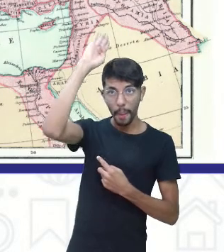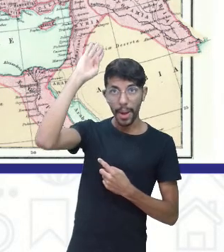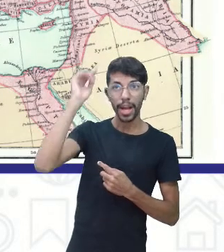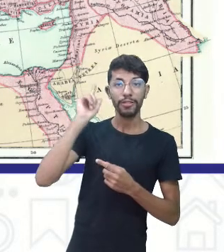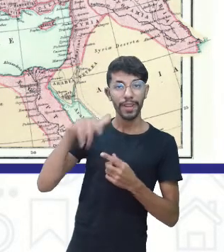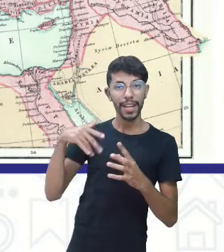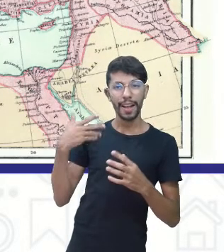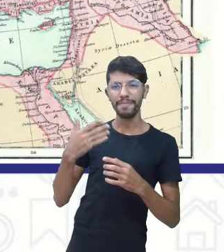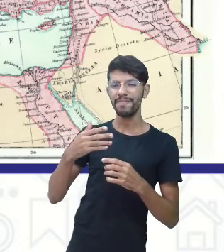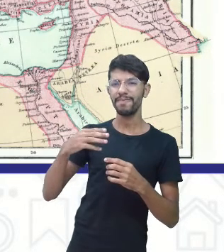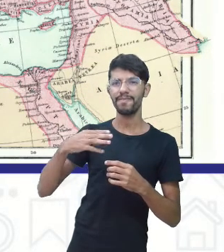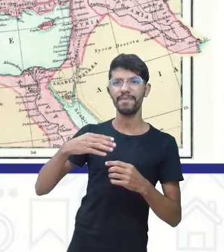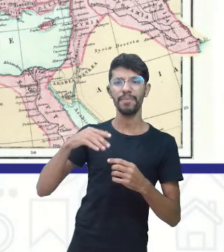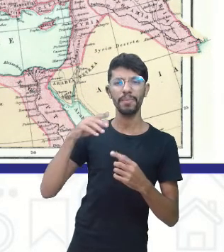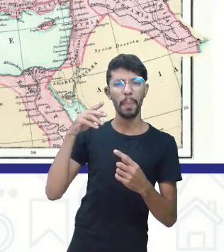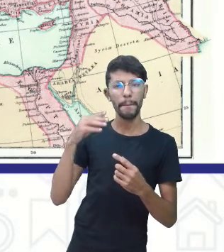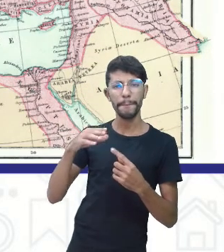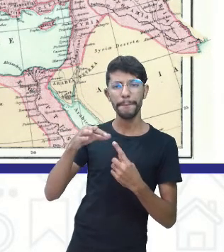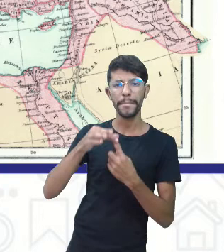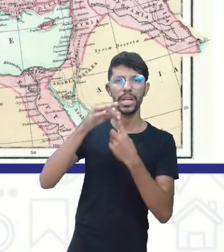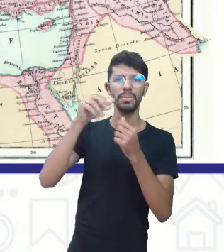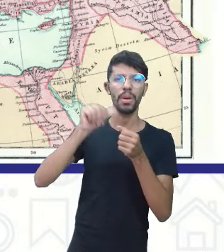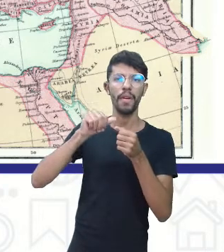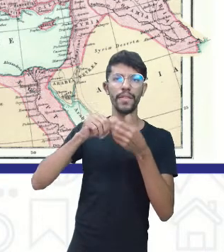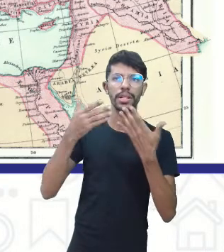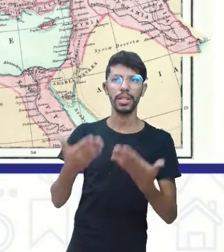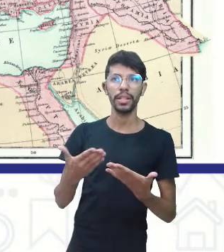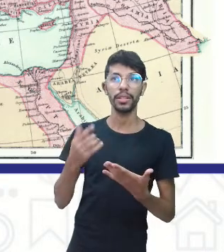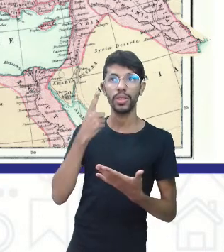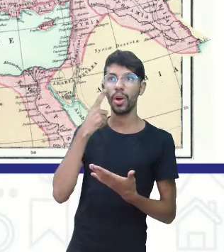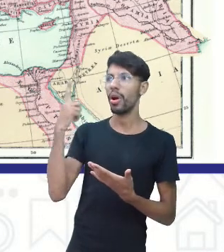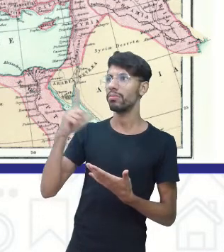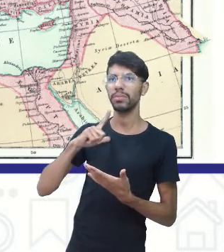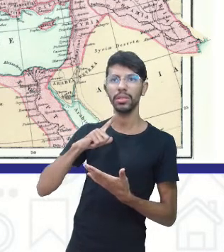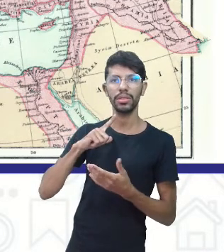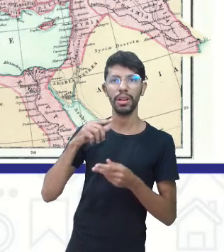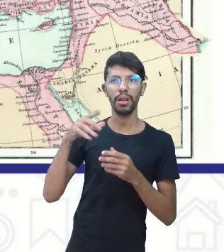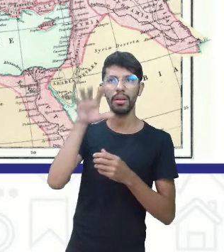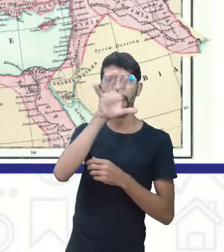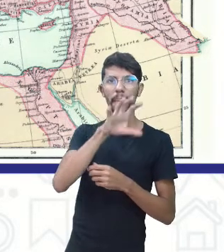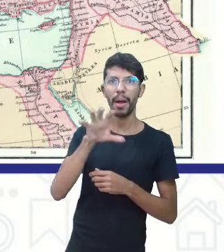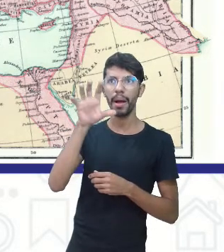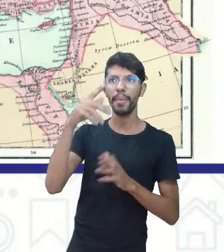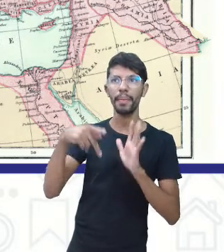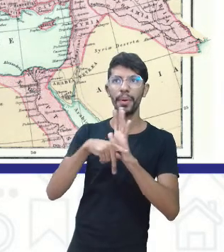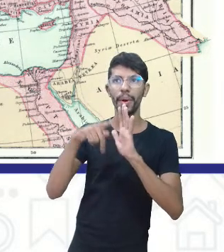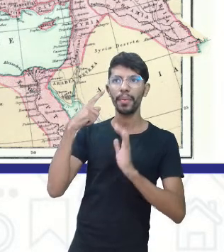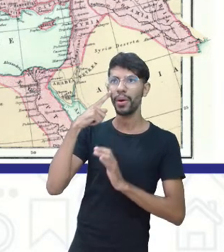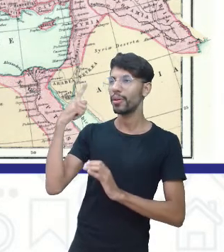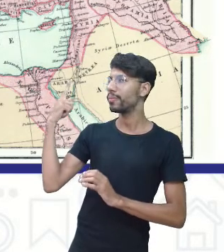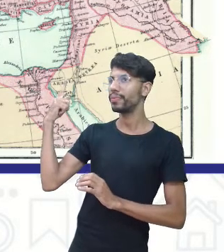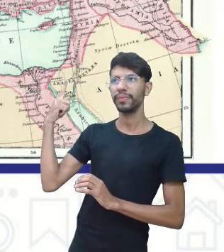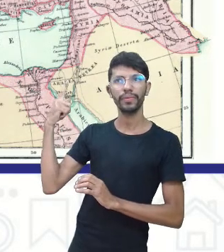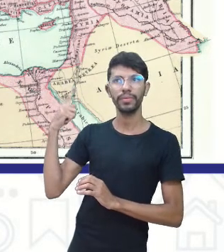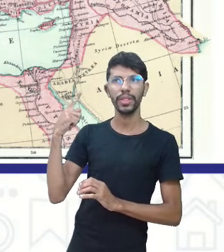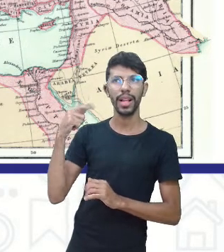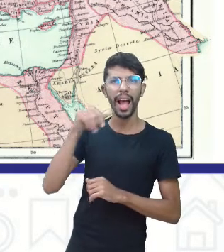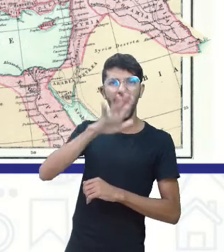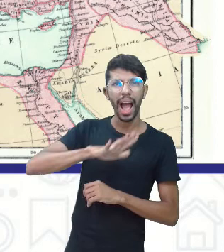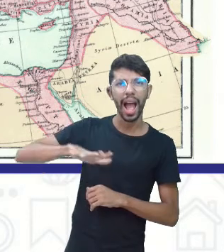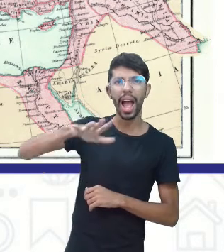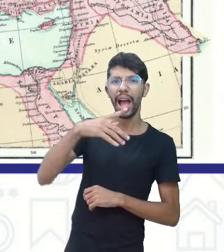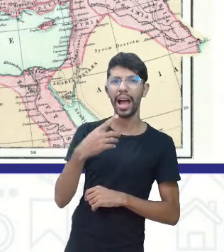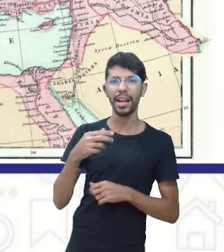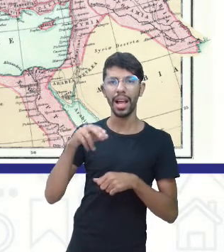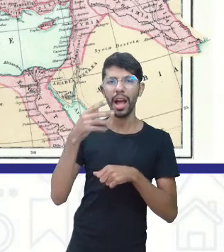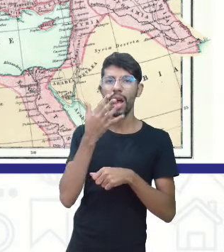mapa aí, é muito bacana para a gente observar esse mapa do Império Romano. Observe que toda essa área aí, em rosa, né? Sou